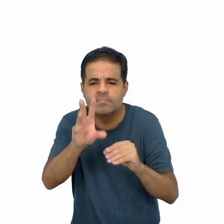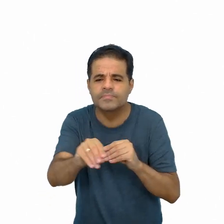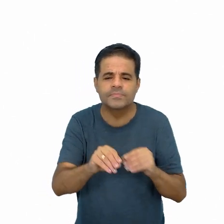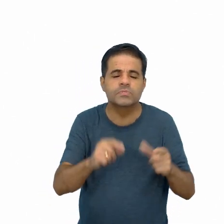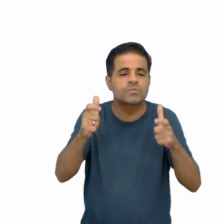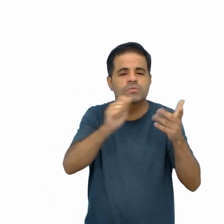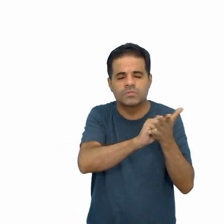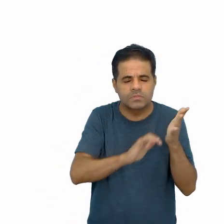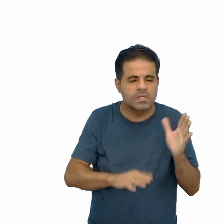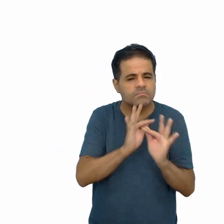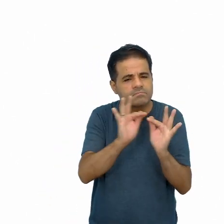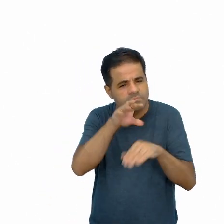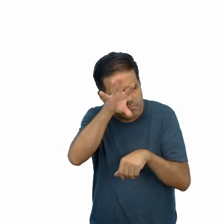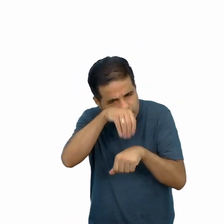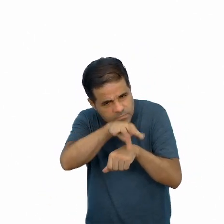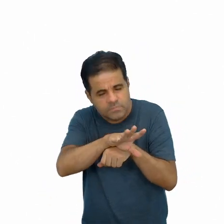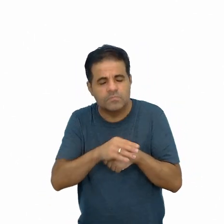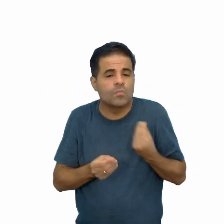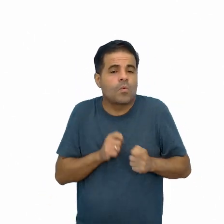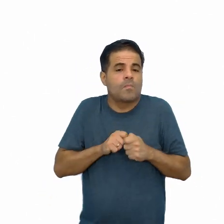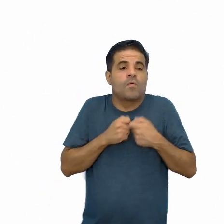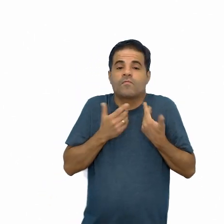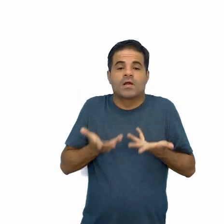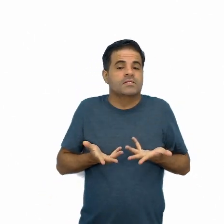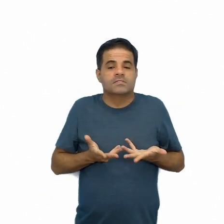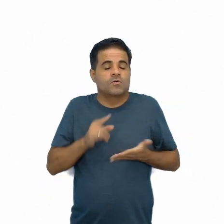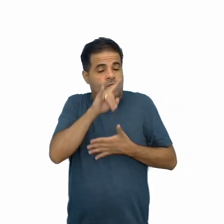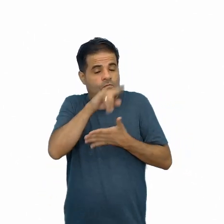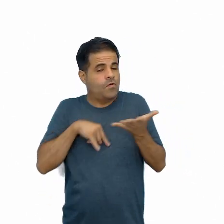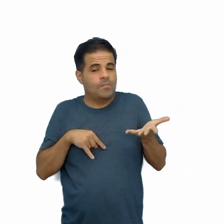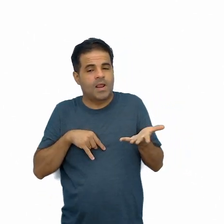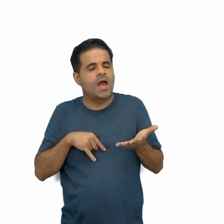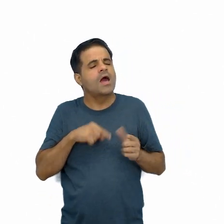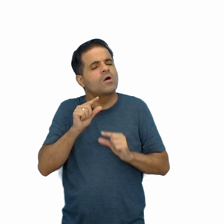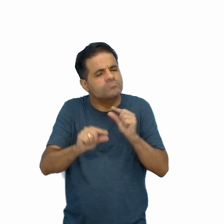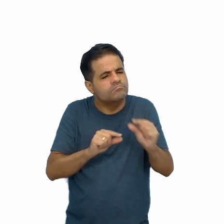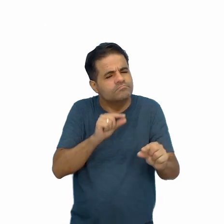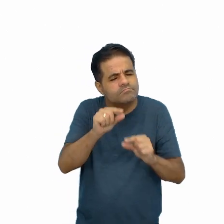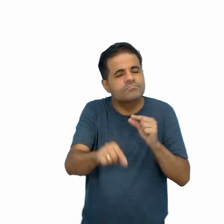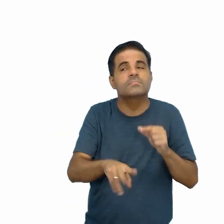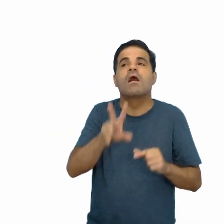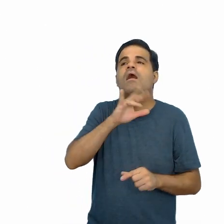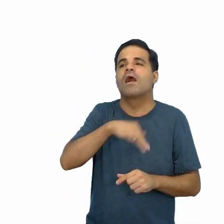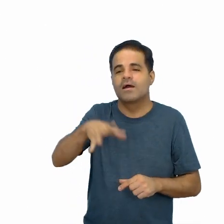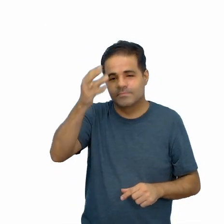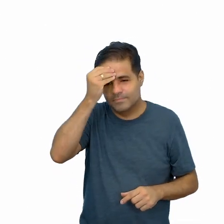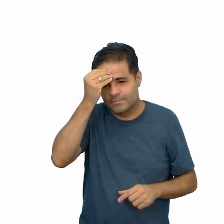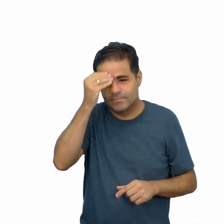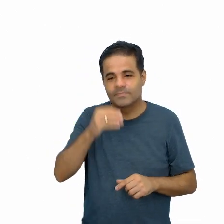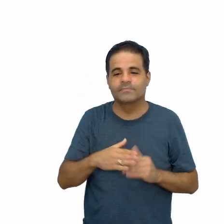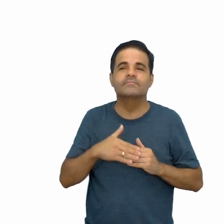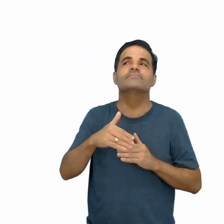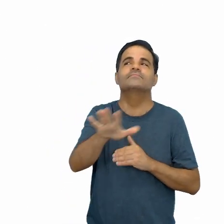uma atividadezinha ali, né? Como é que eu faço um formulário? Aos poucos, você vai montando